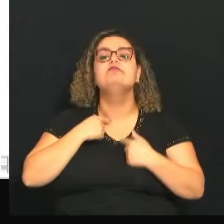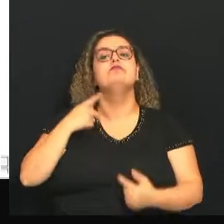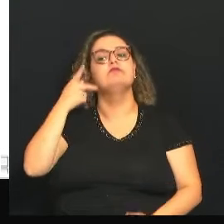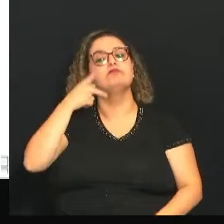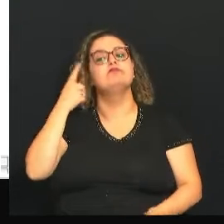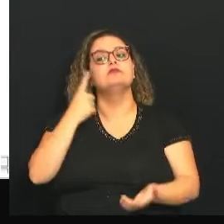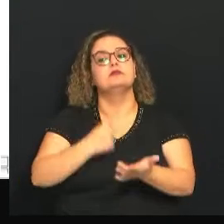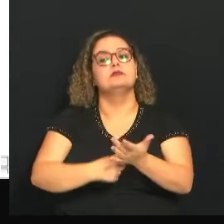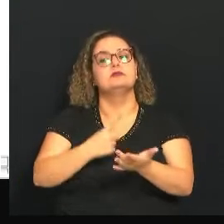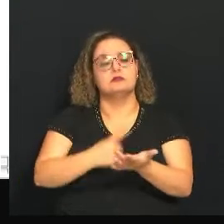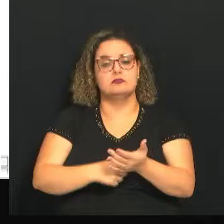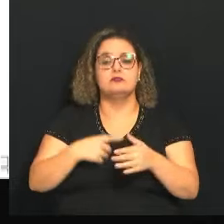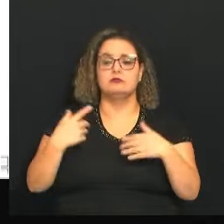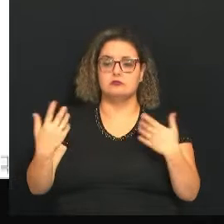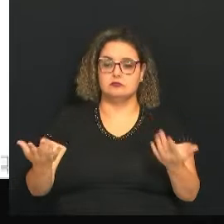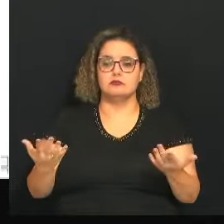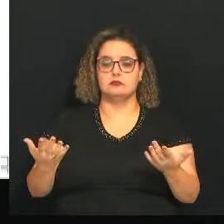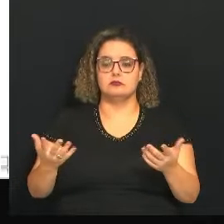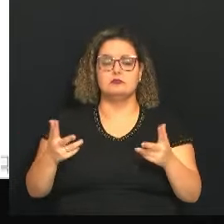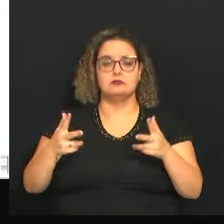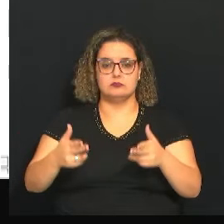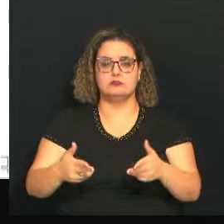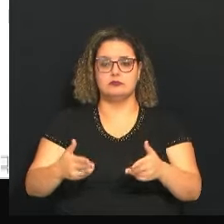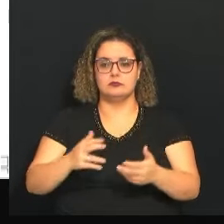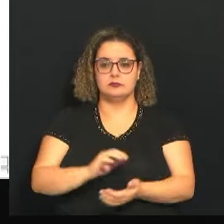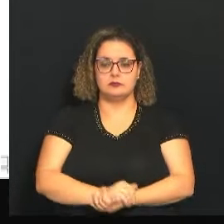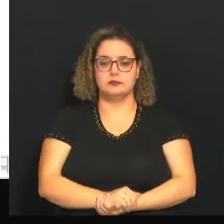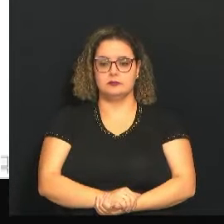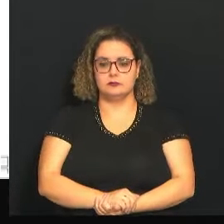né? Então é isso, eu paro por aqui.